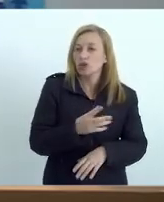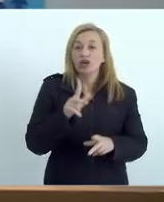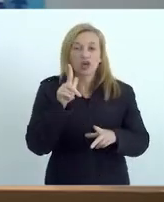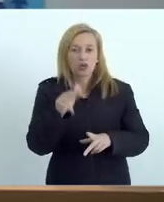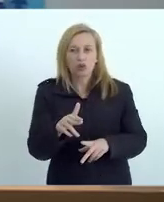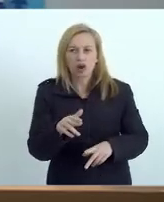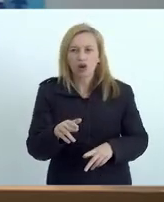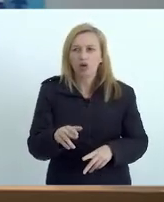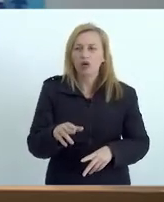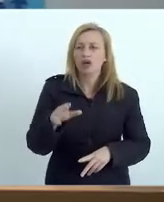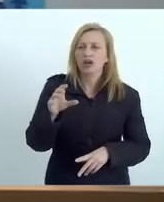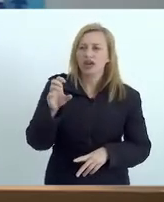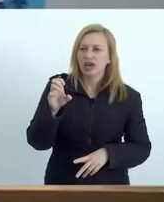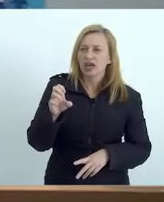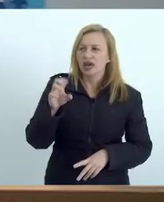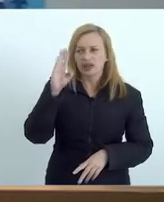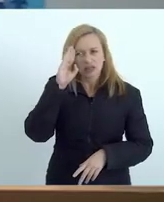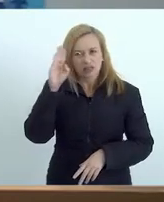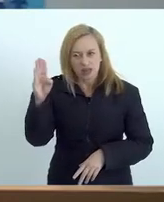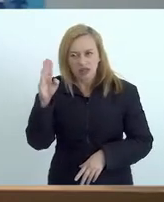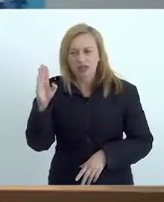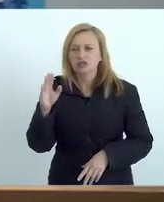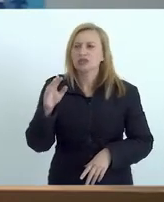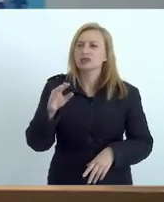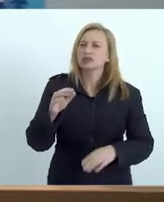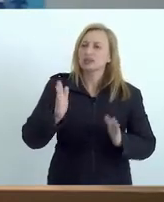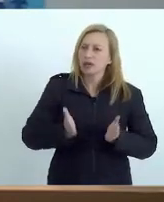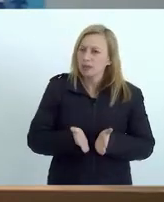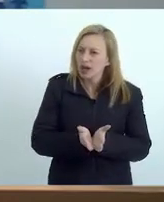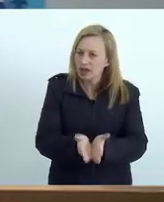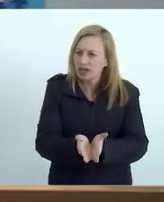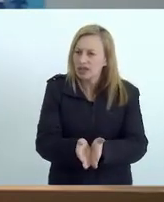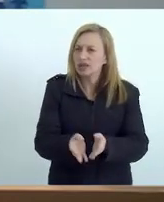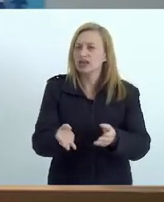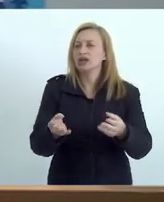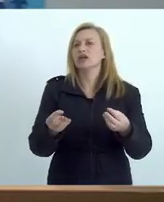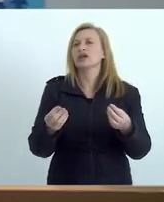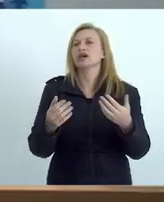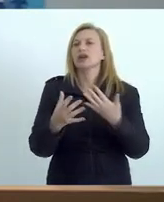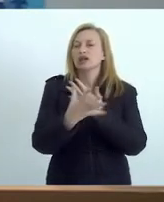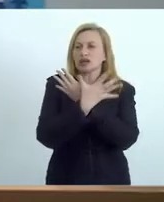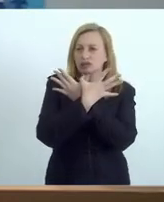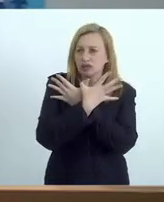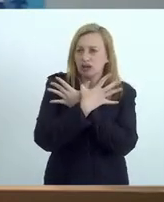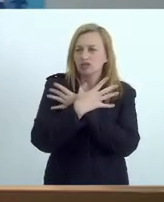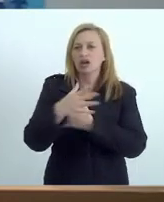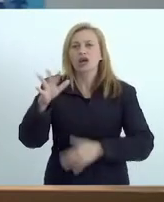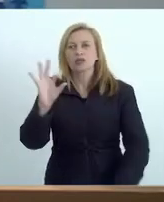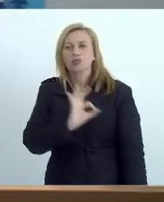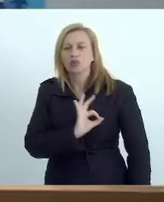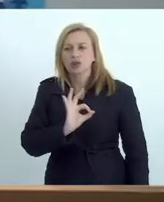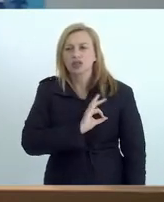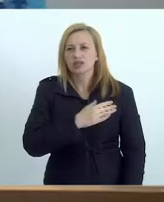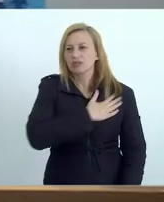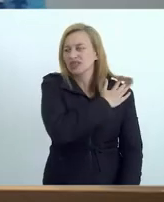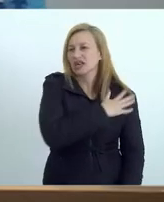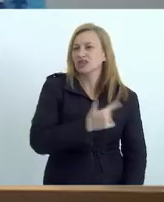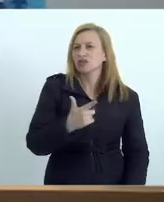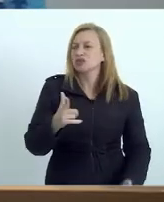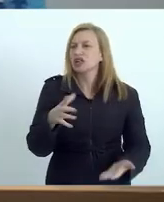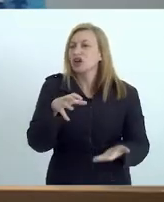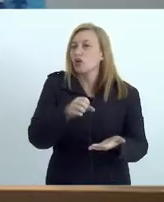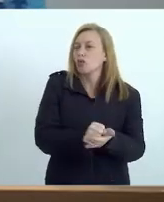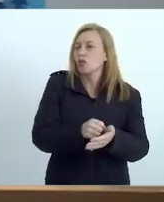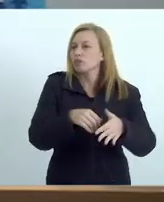exército como na Marinha como neuronal dica como na Polícia Militar então não existe cadastro de reserva